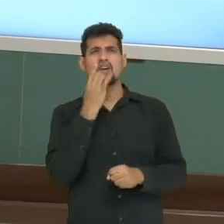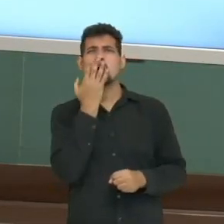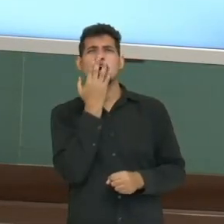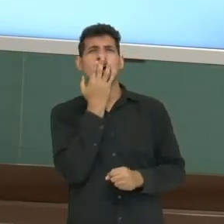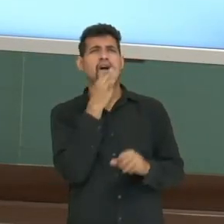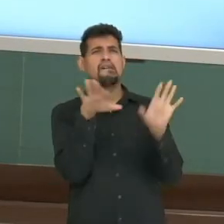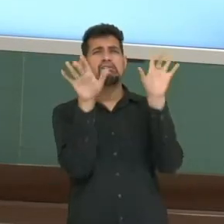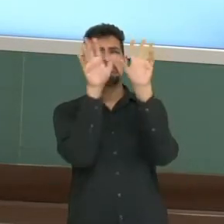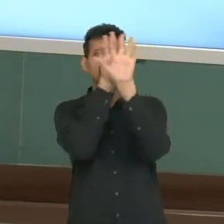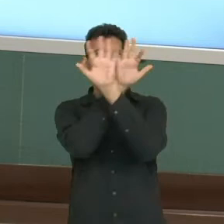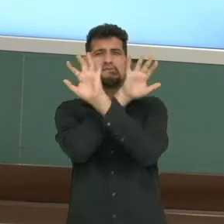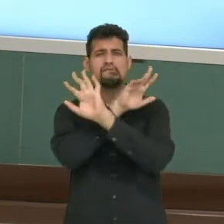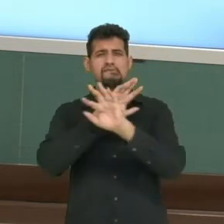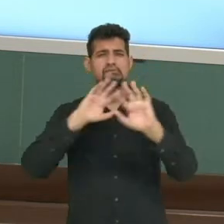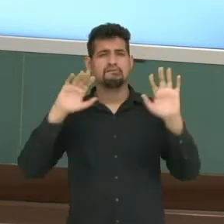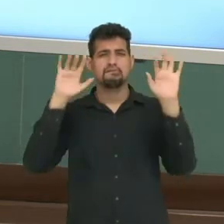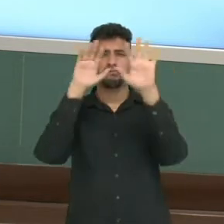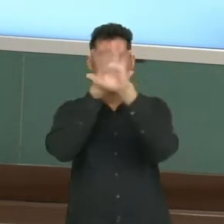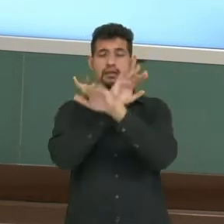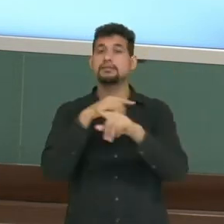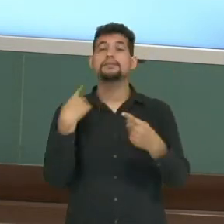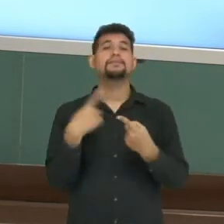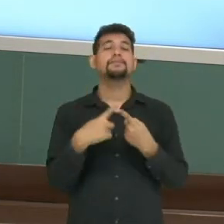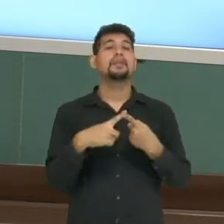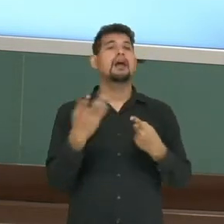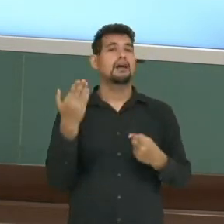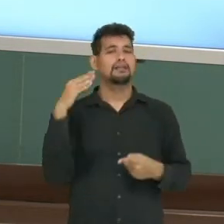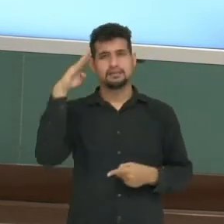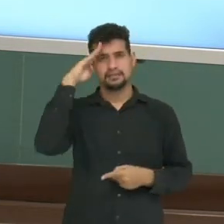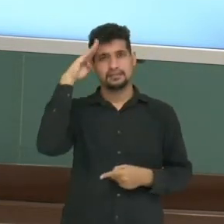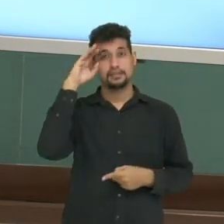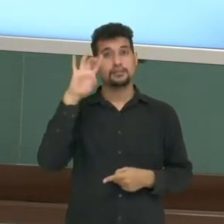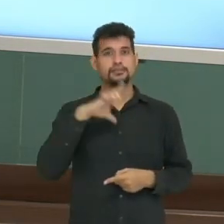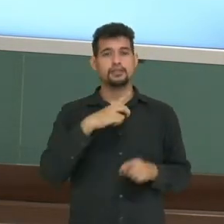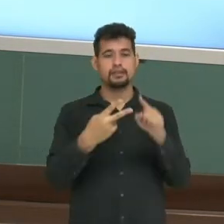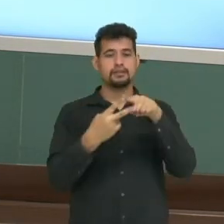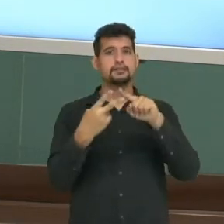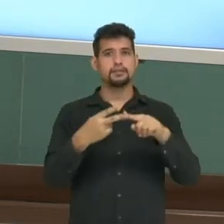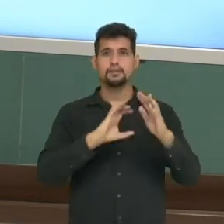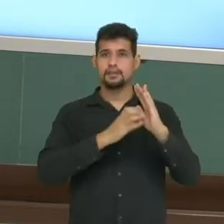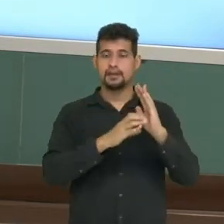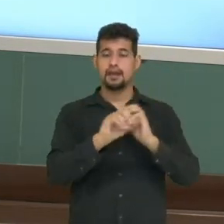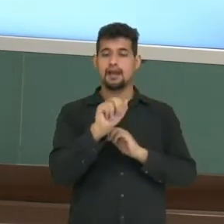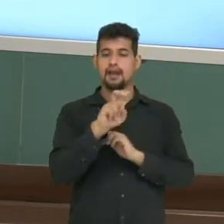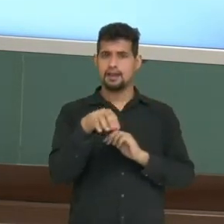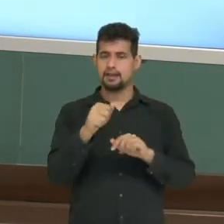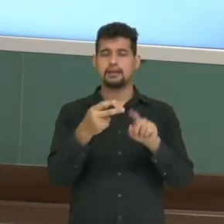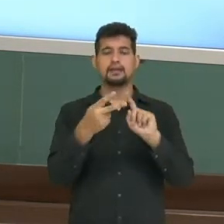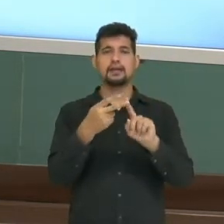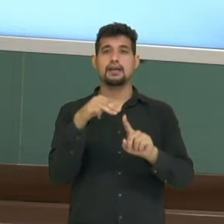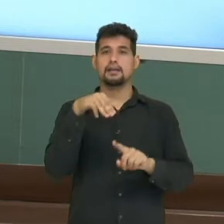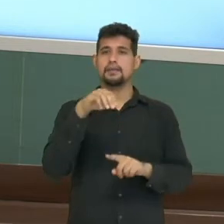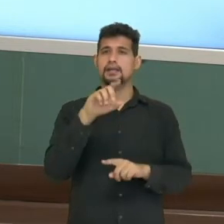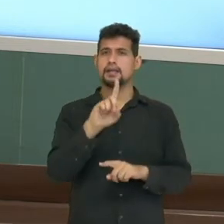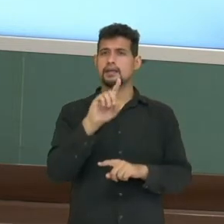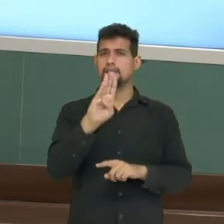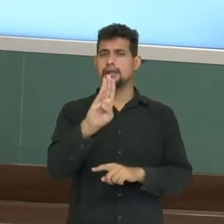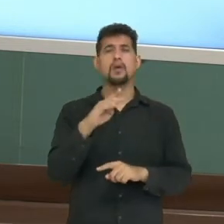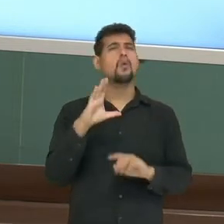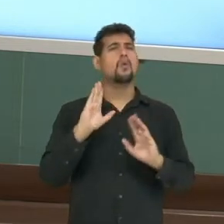colorida essa imagem. À época da ditadura militar, somente dois partidos, Arena e MDB. Hoje você tem